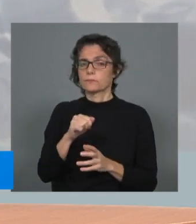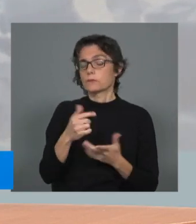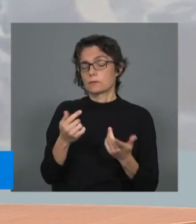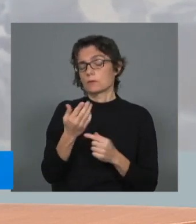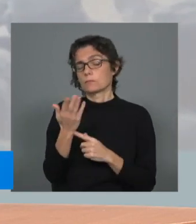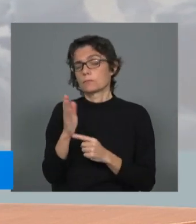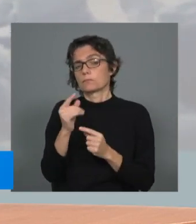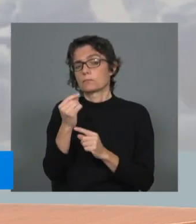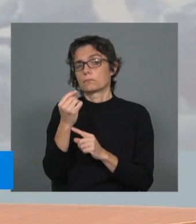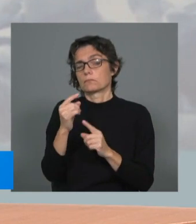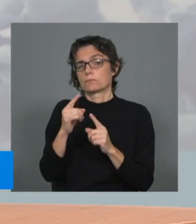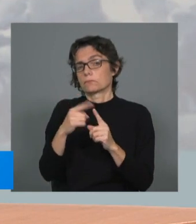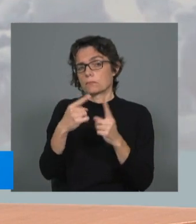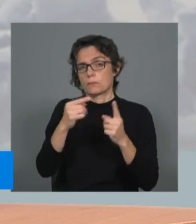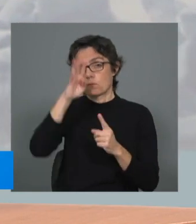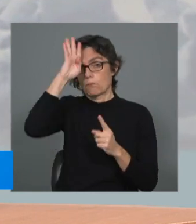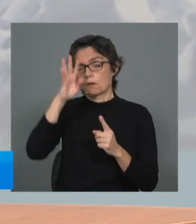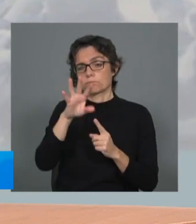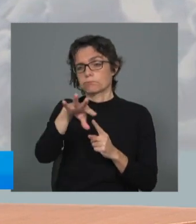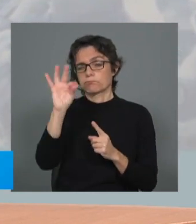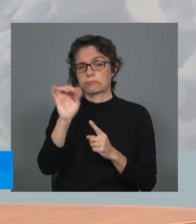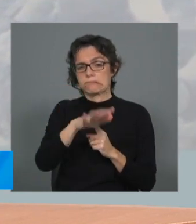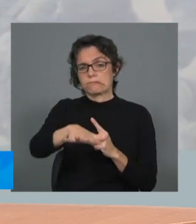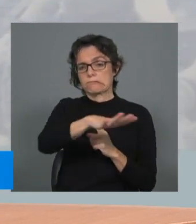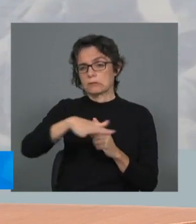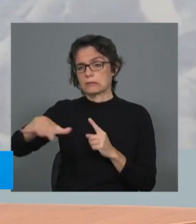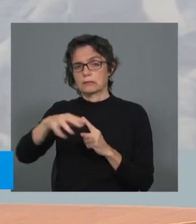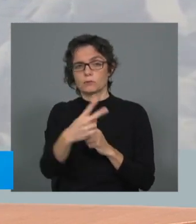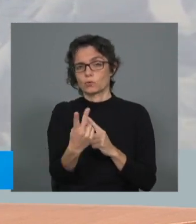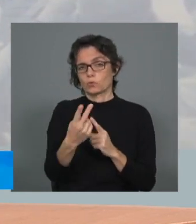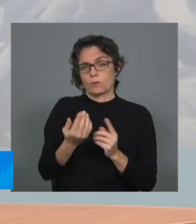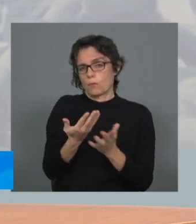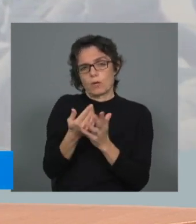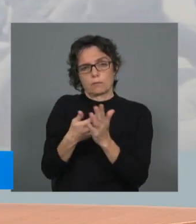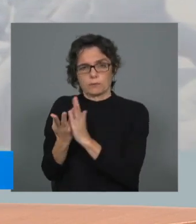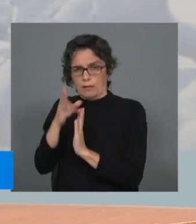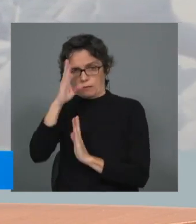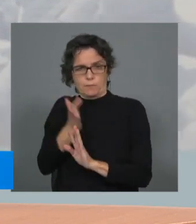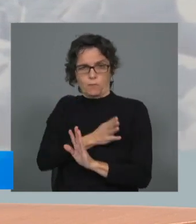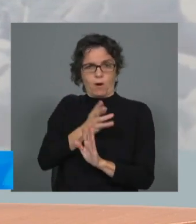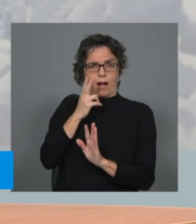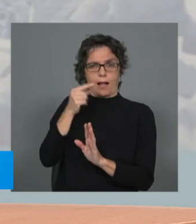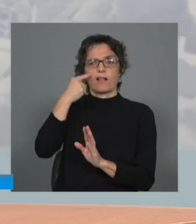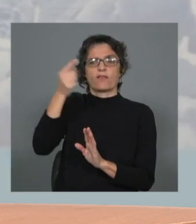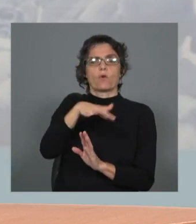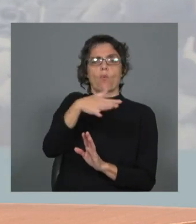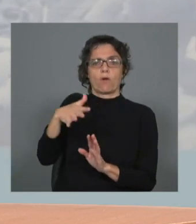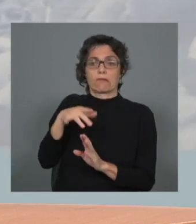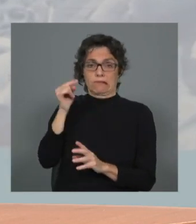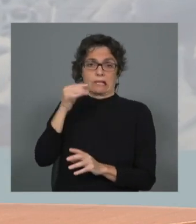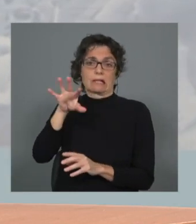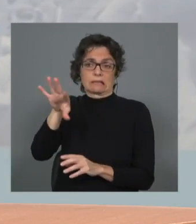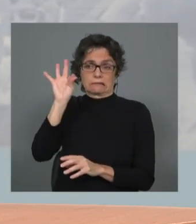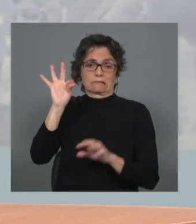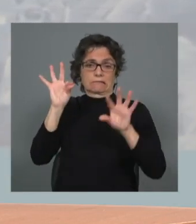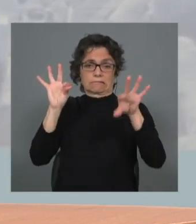Papa, no meio das dezenas de propostas que tem para viagens internacionais, escolhe deslocar-se a dois países